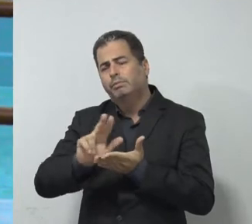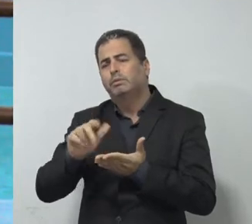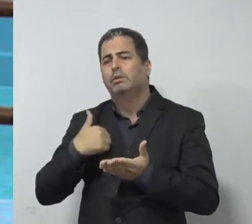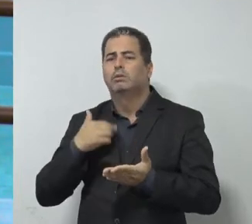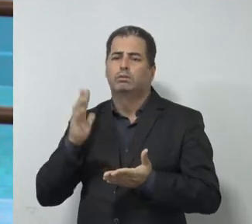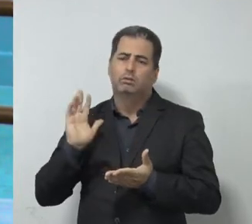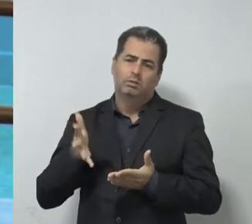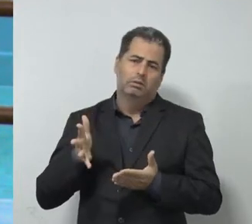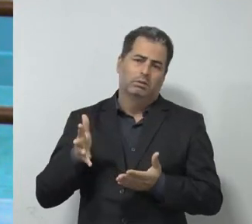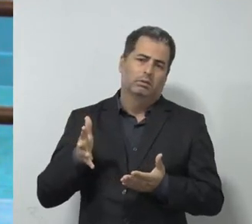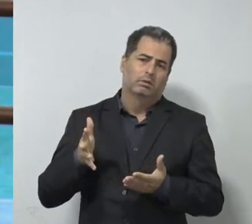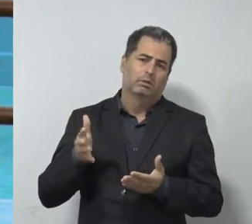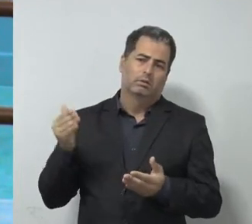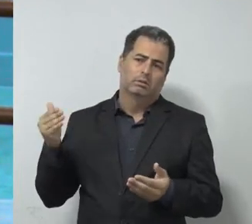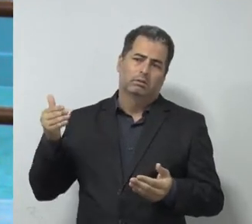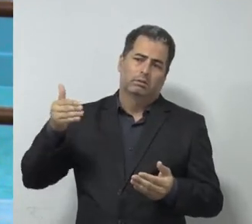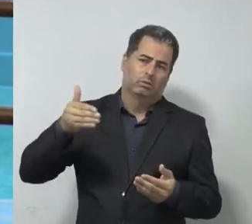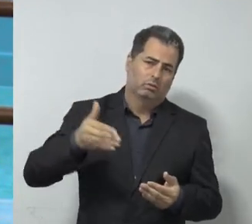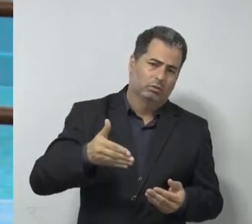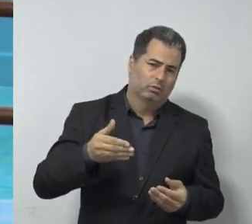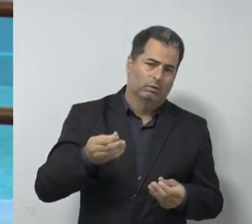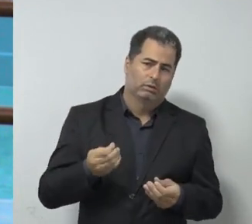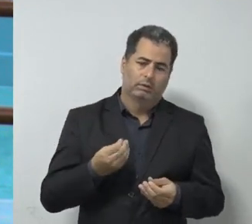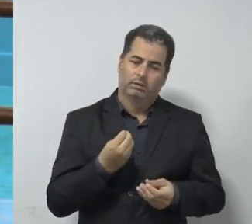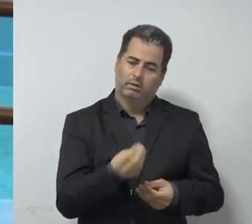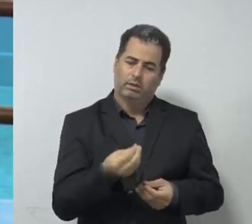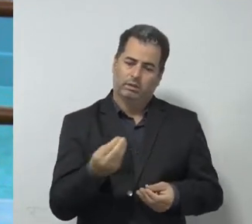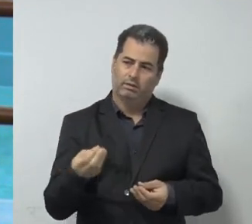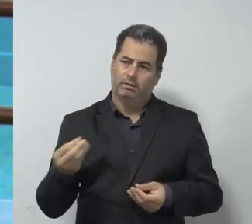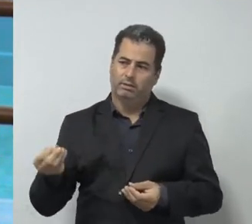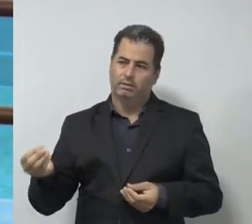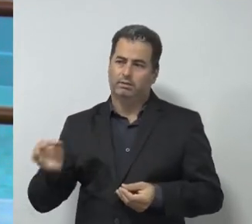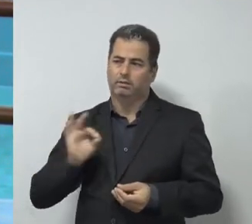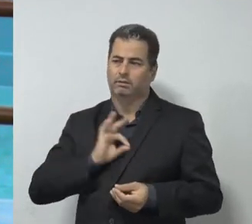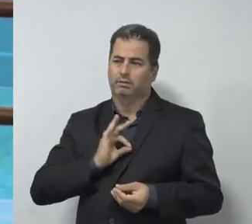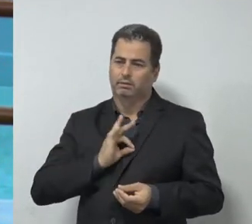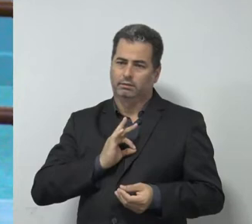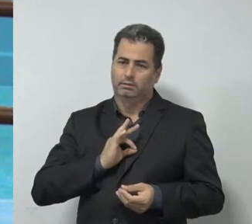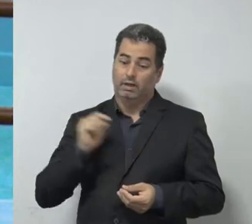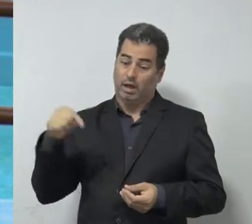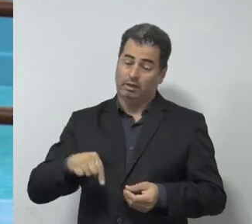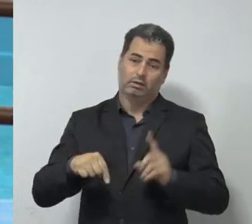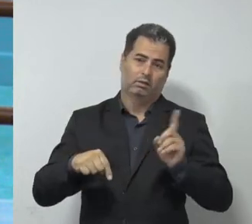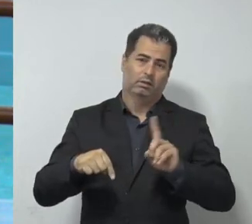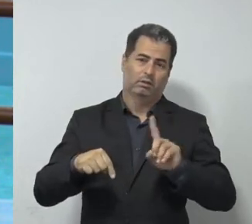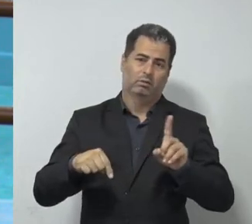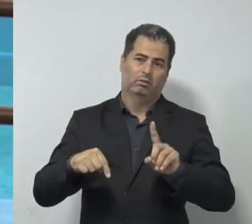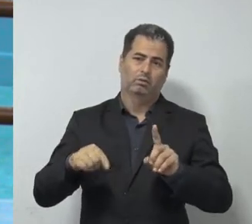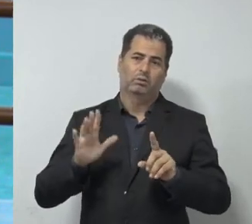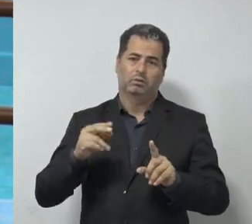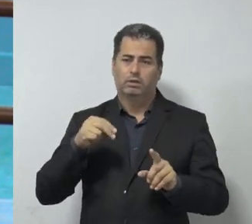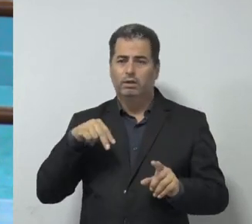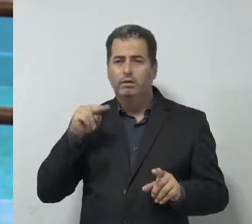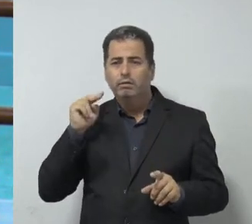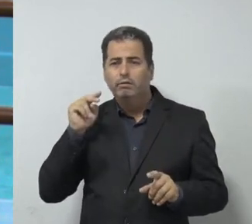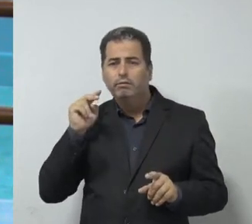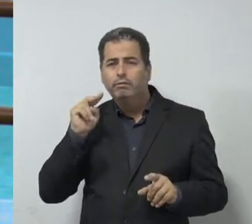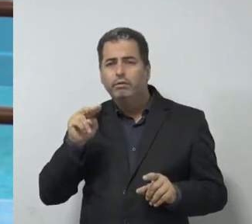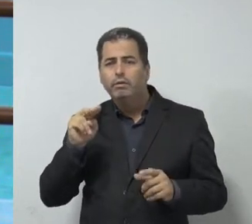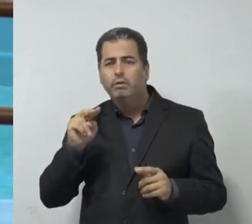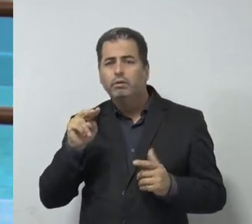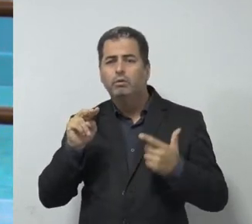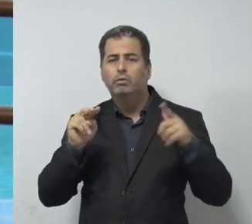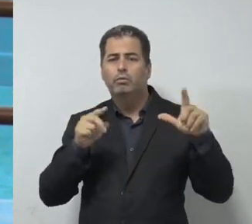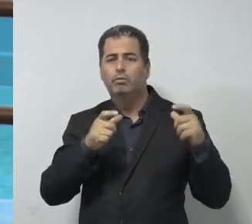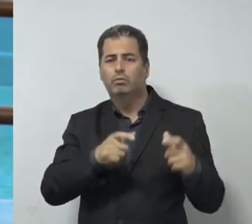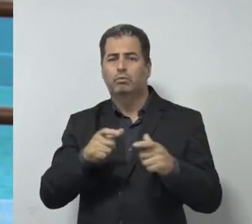estive na entrega dessa comenda, não nessa casa de leis, mas eu estive em duas, que foi no